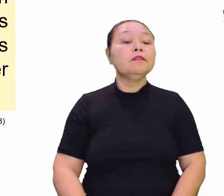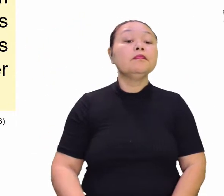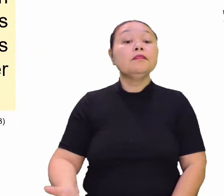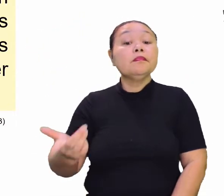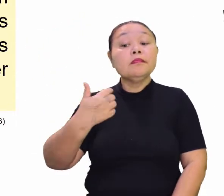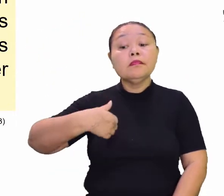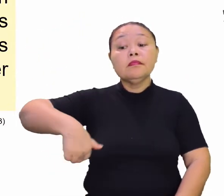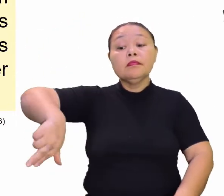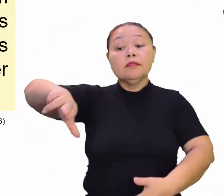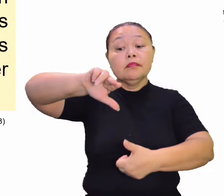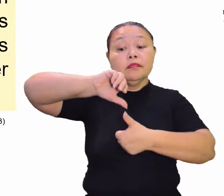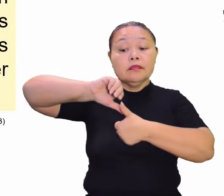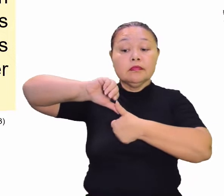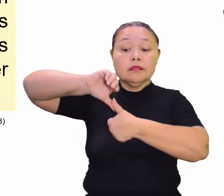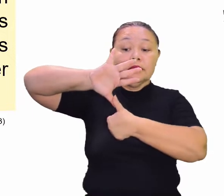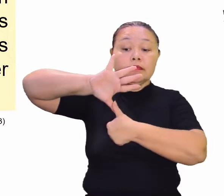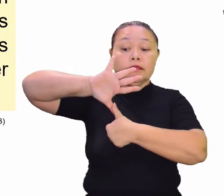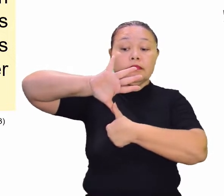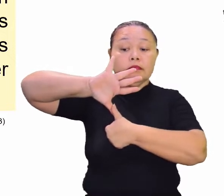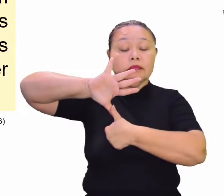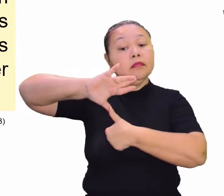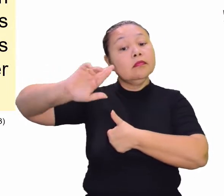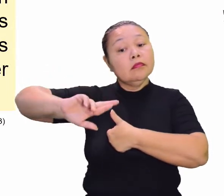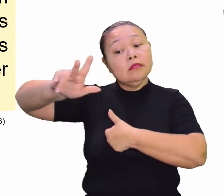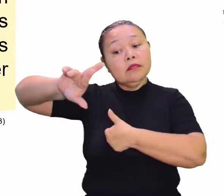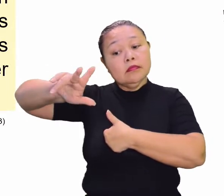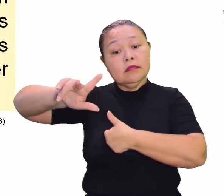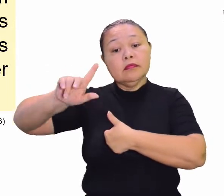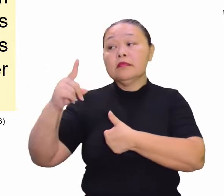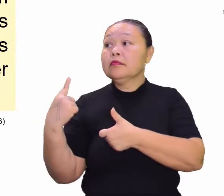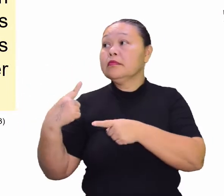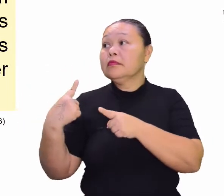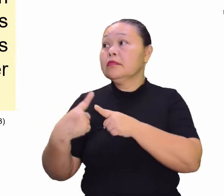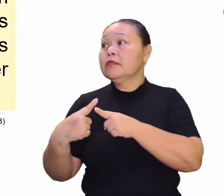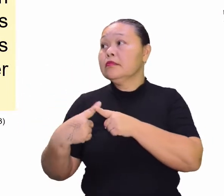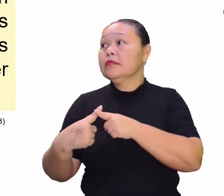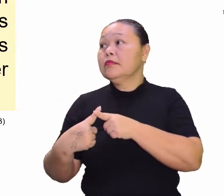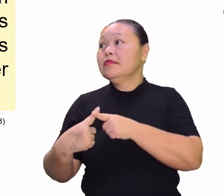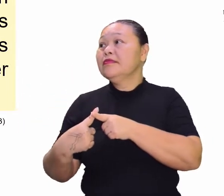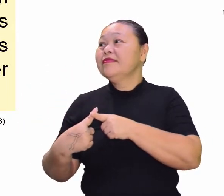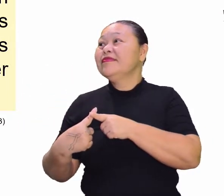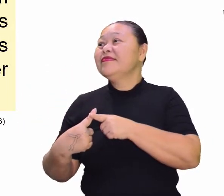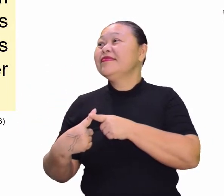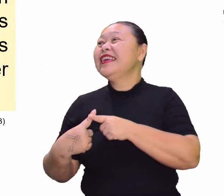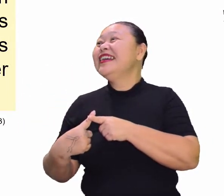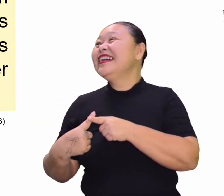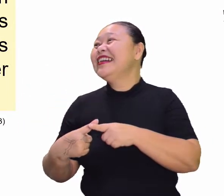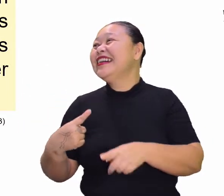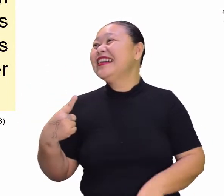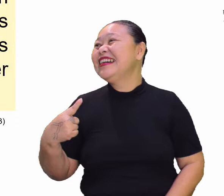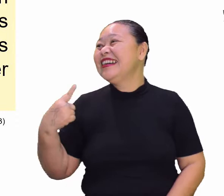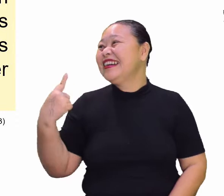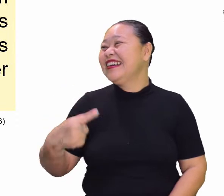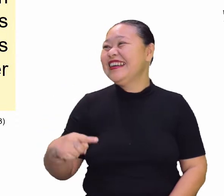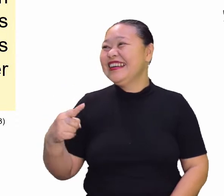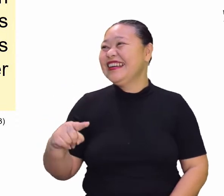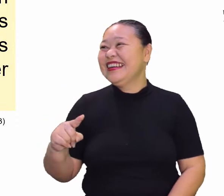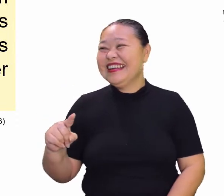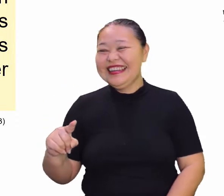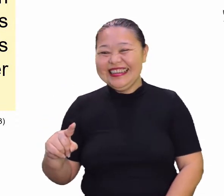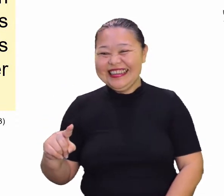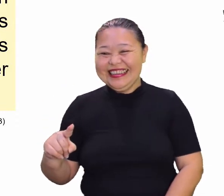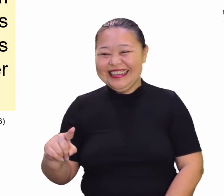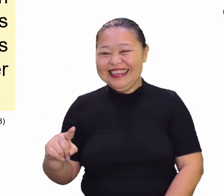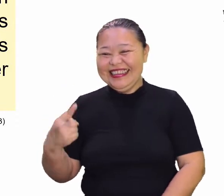E a América do Norte é um pouco diferenciada. Por que ela é diferenciada? Ela é